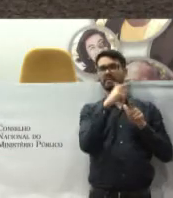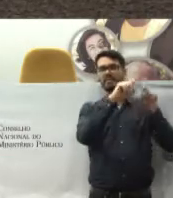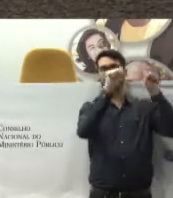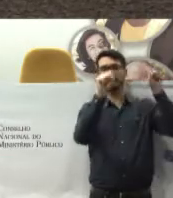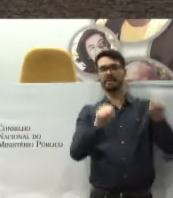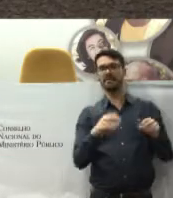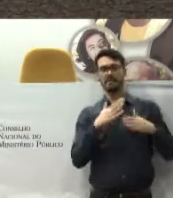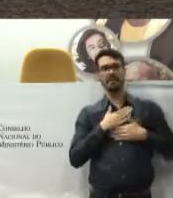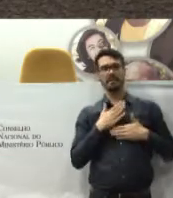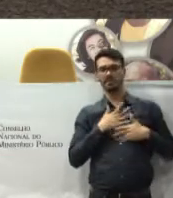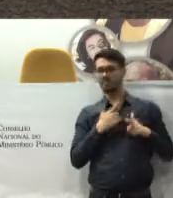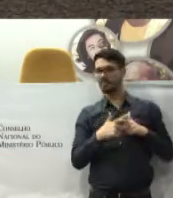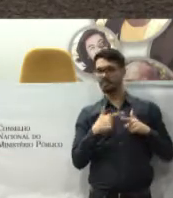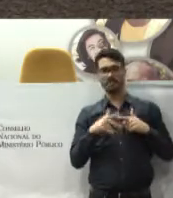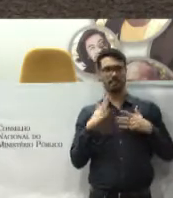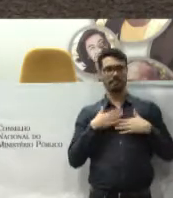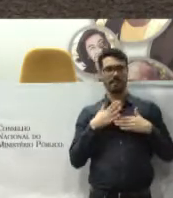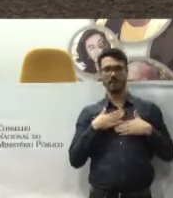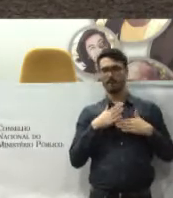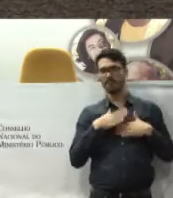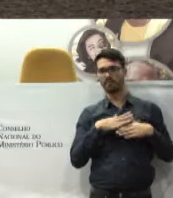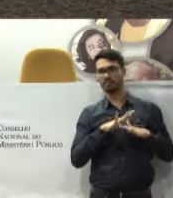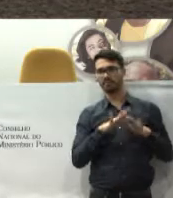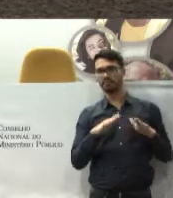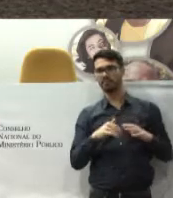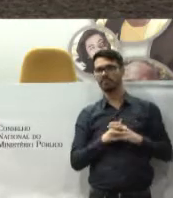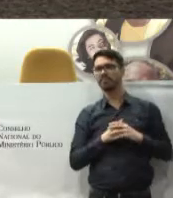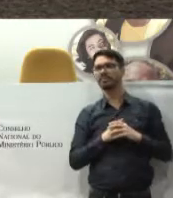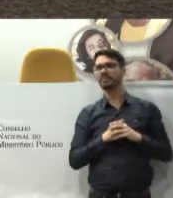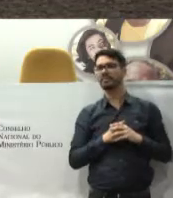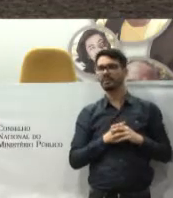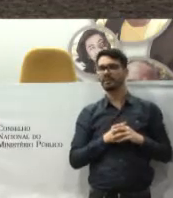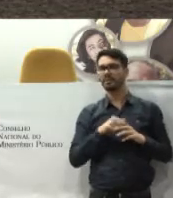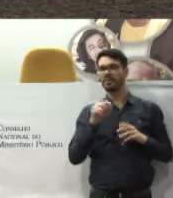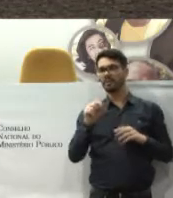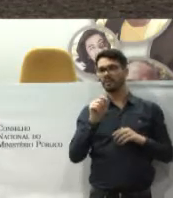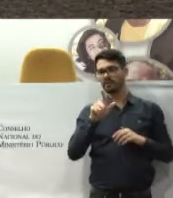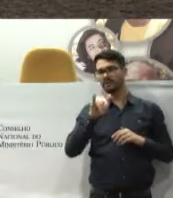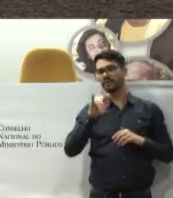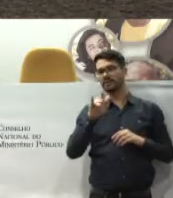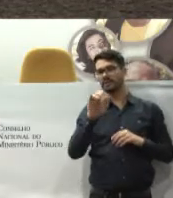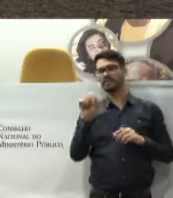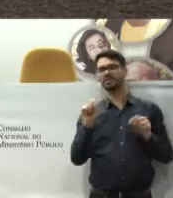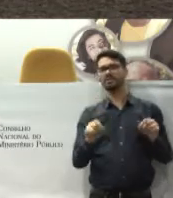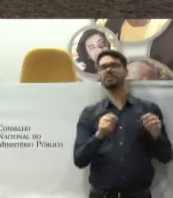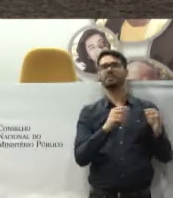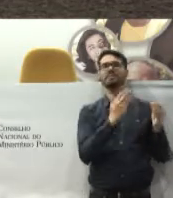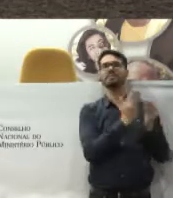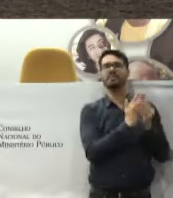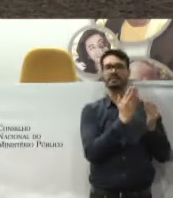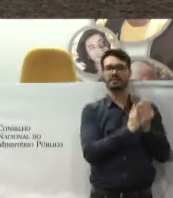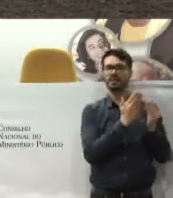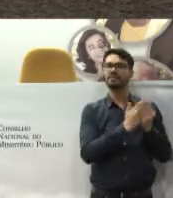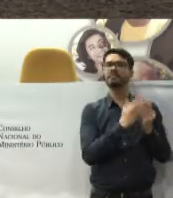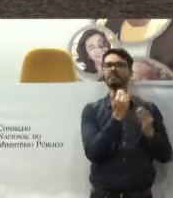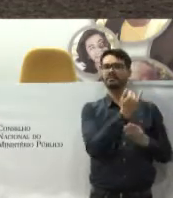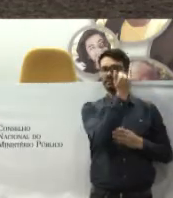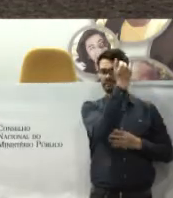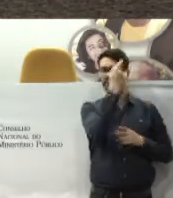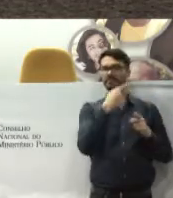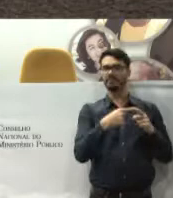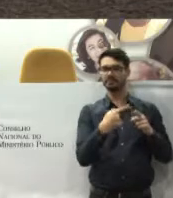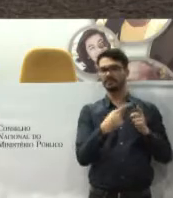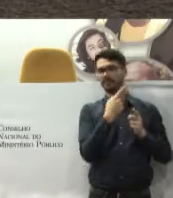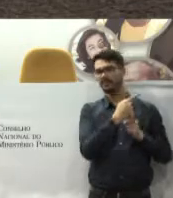o meu é o meu. Então, eu acho que essa distinção entre o que é o litígio e o que é o processo é muito importante, porque